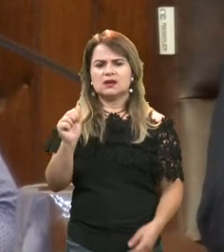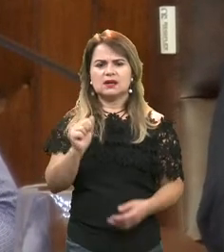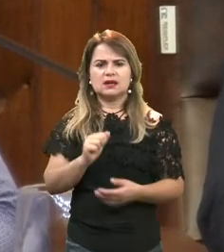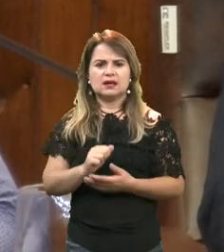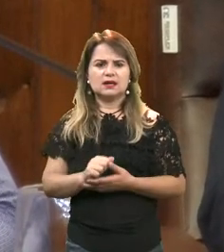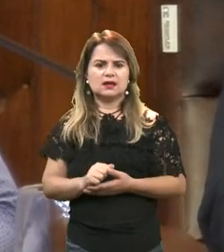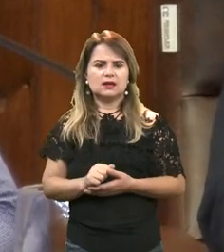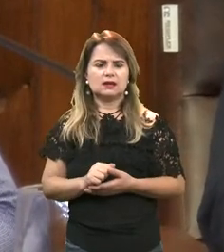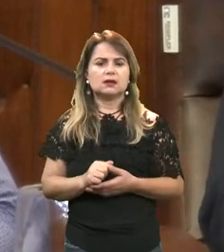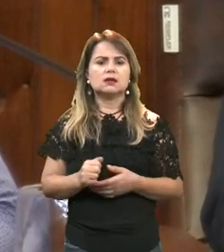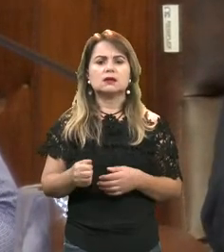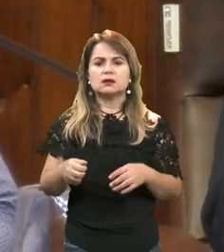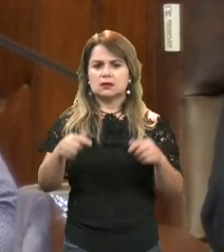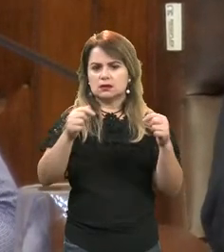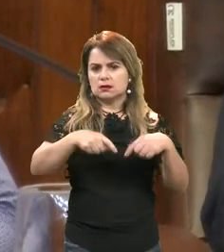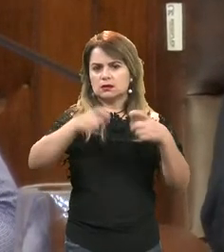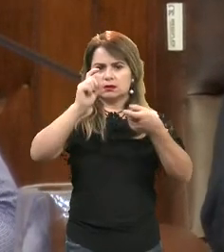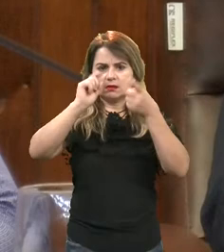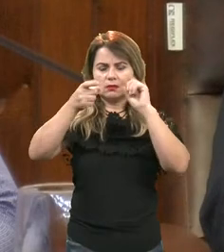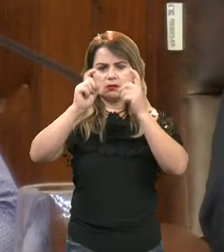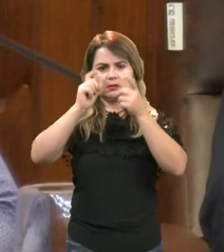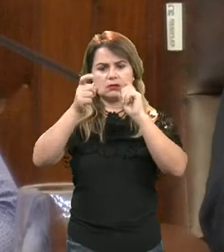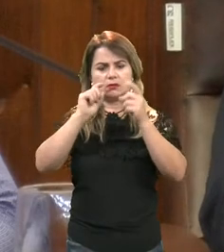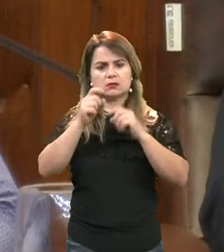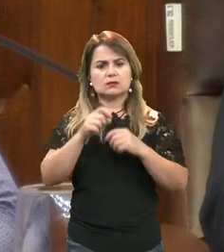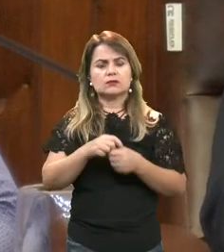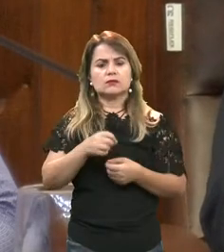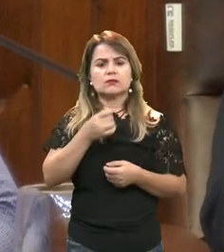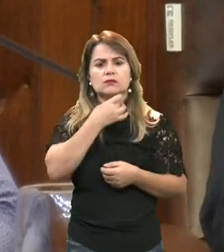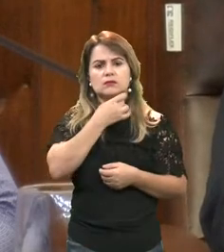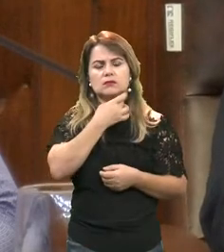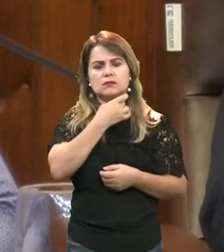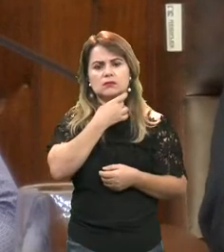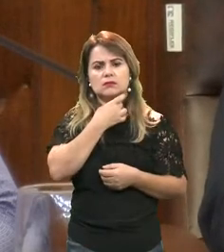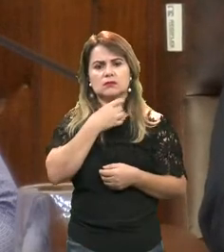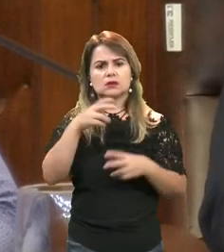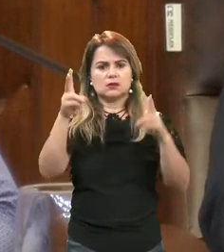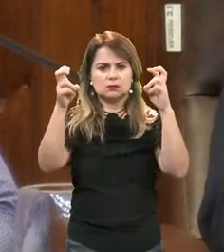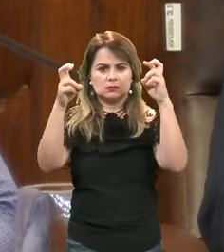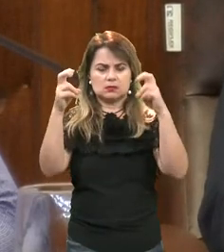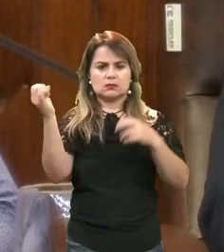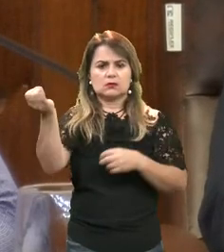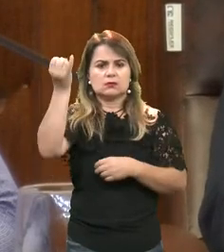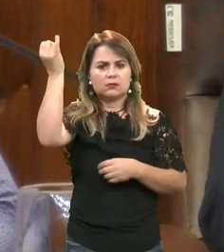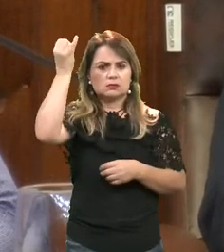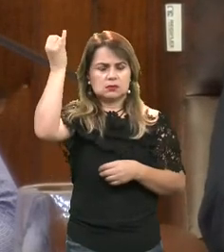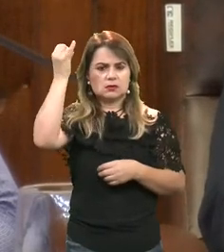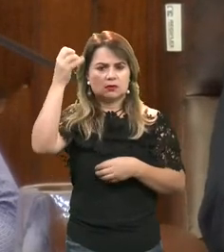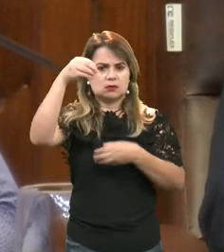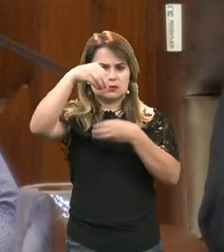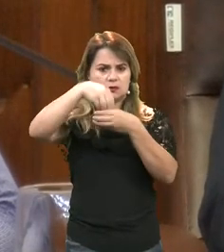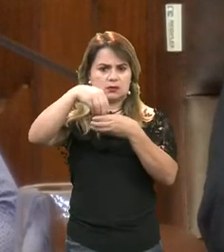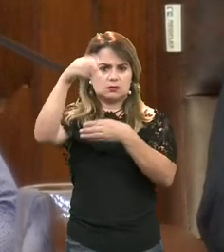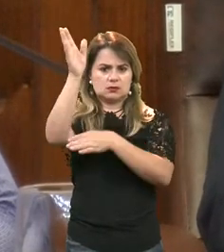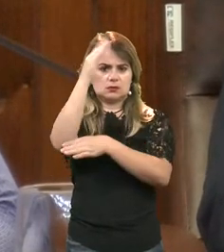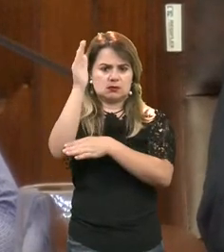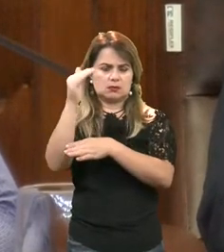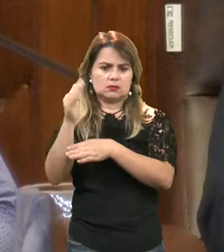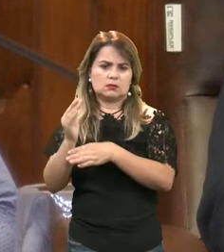Com esta audiência, Marília entra na vanguarda de um tema que reverbera em todo o território